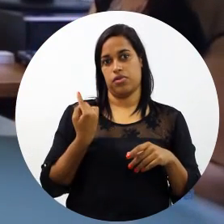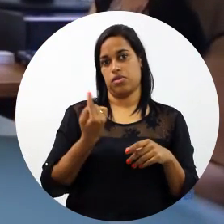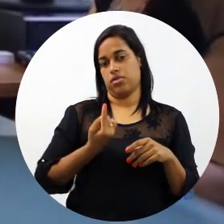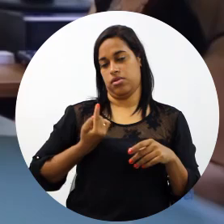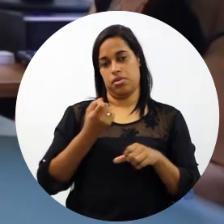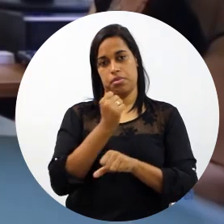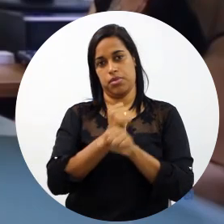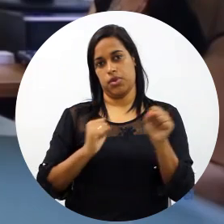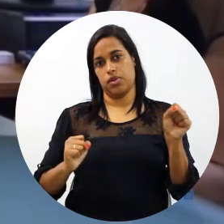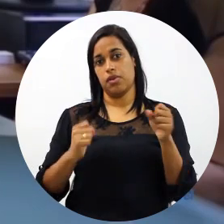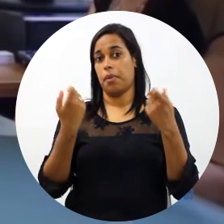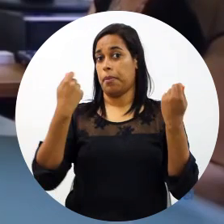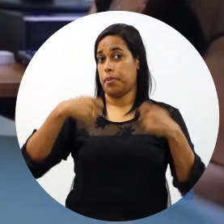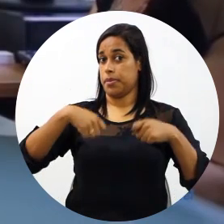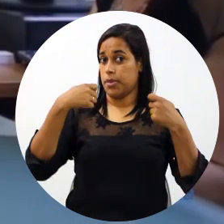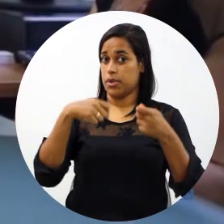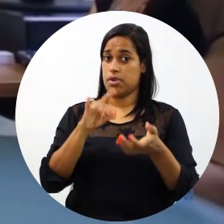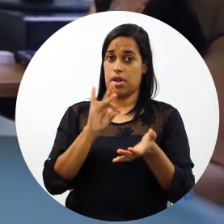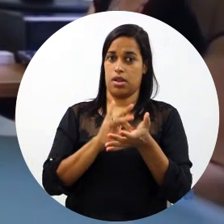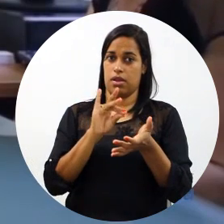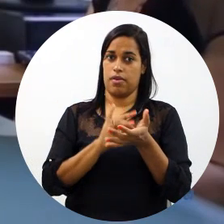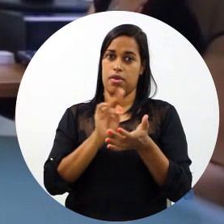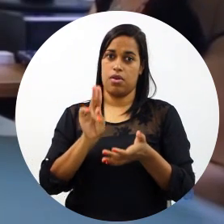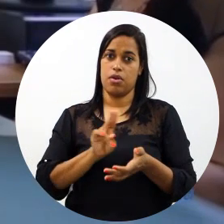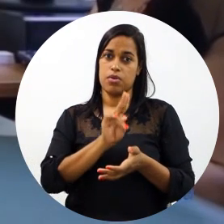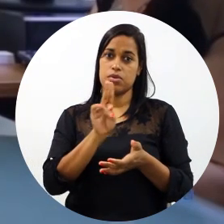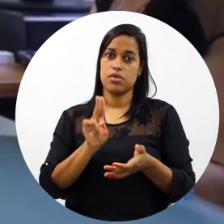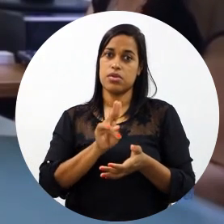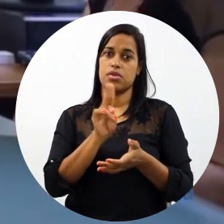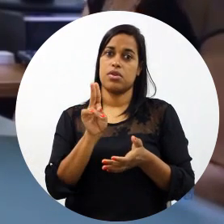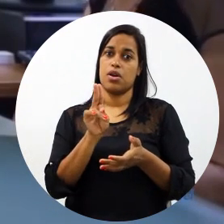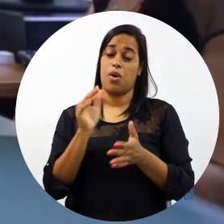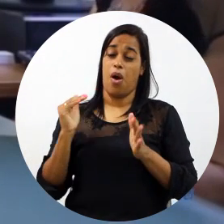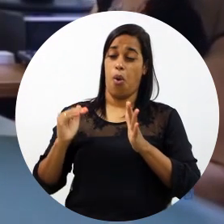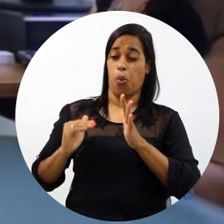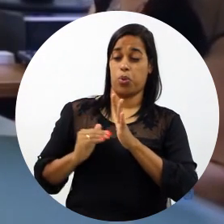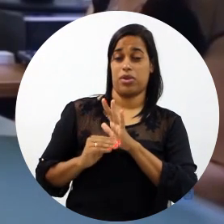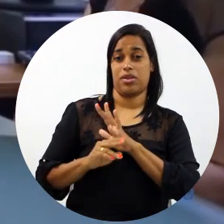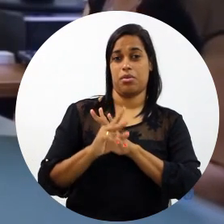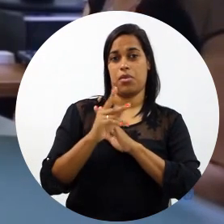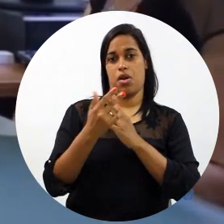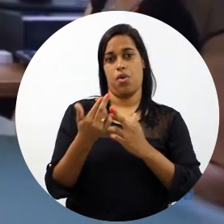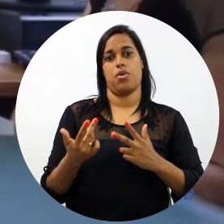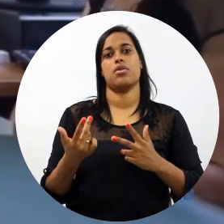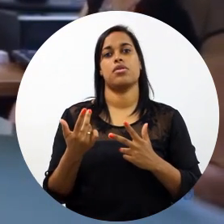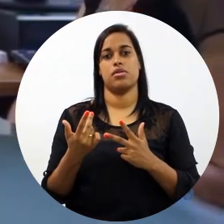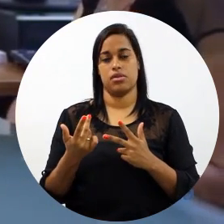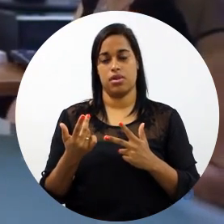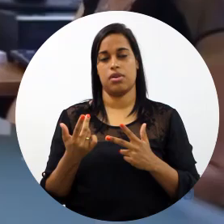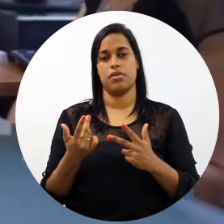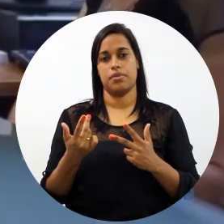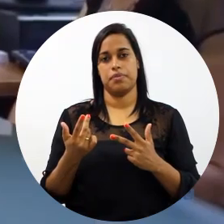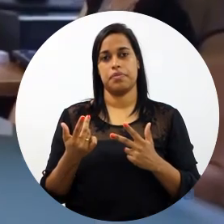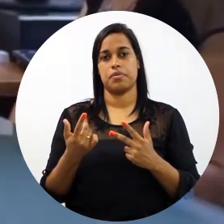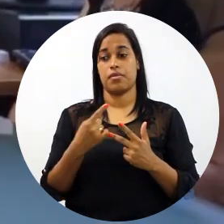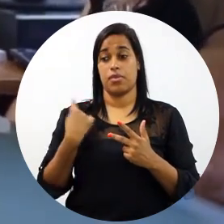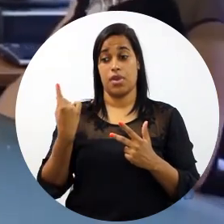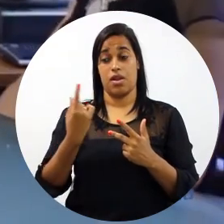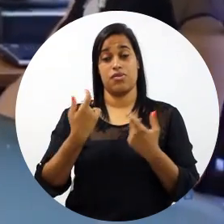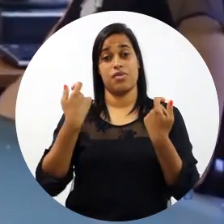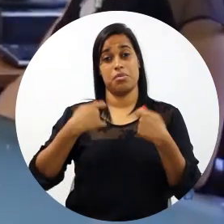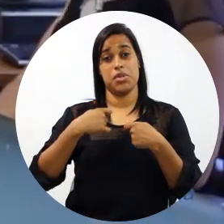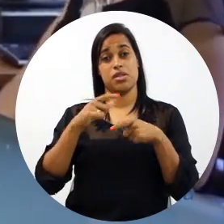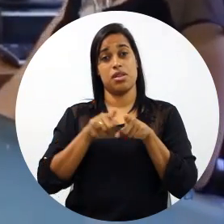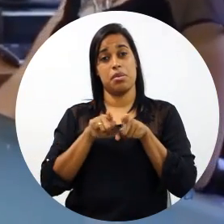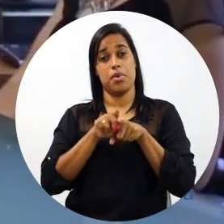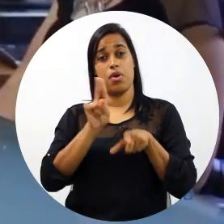né? E que a gente precisa utilizá-la como a última situação. e que a gente tem que